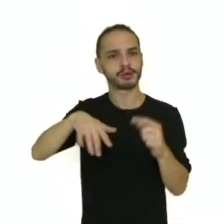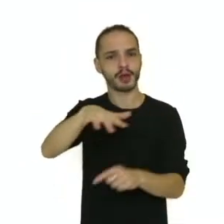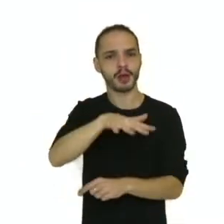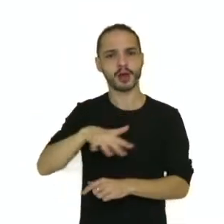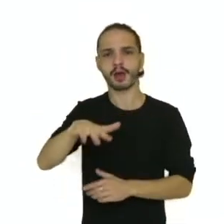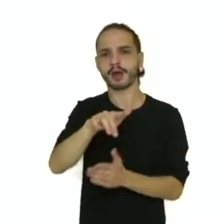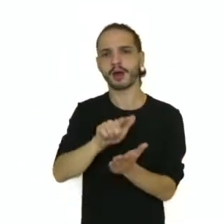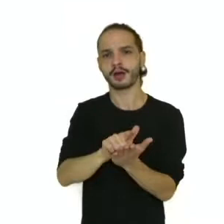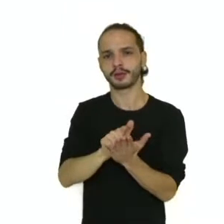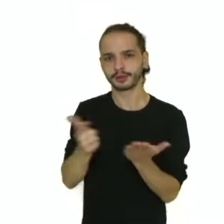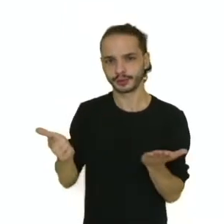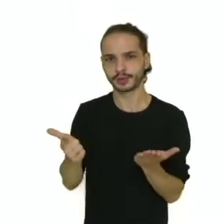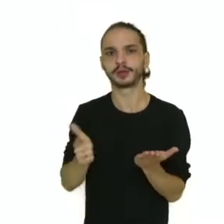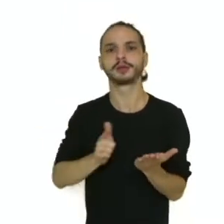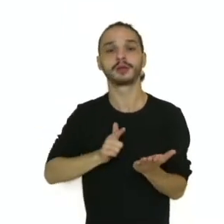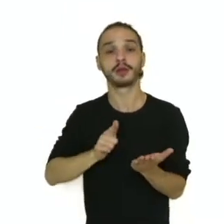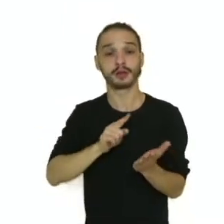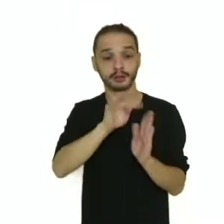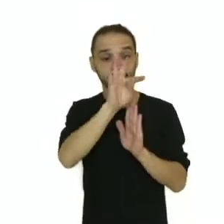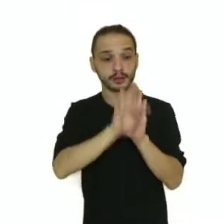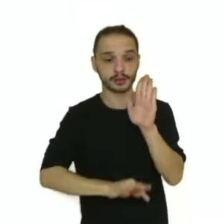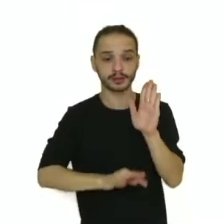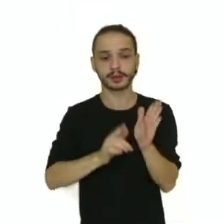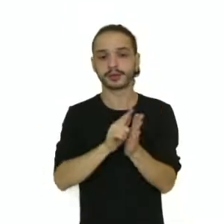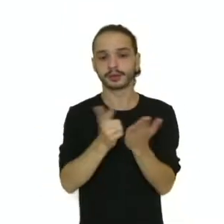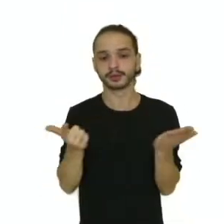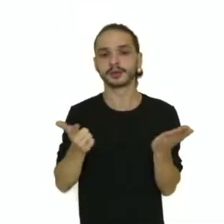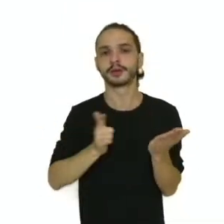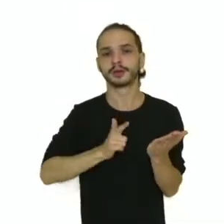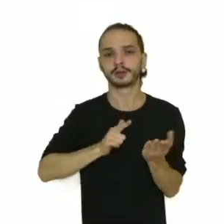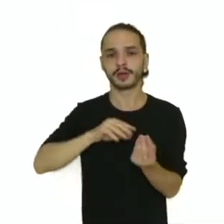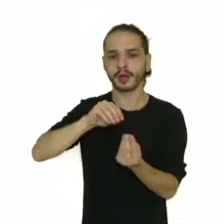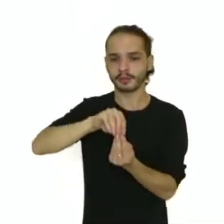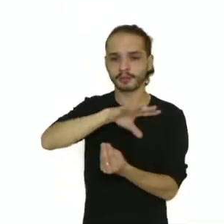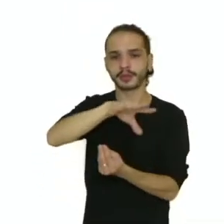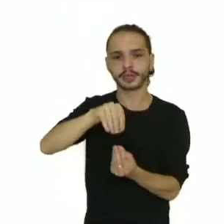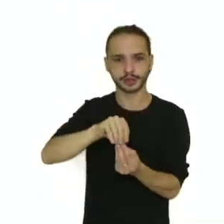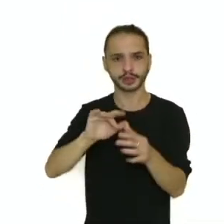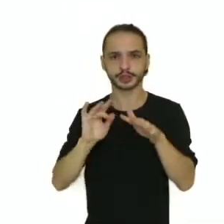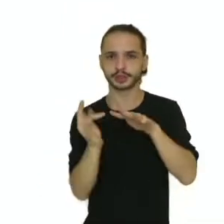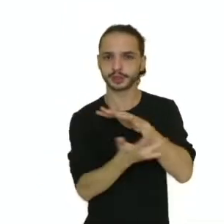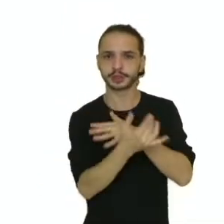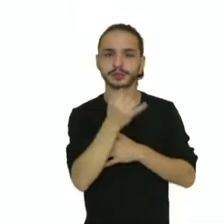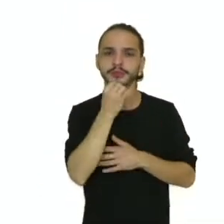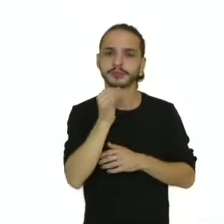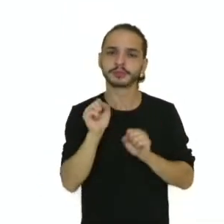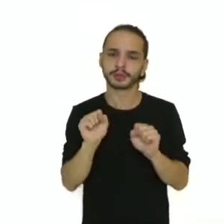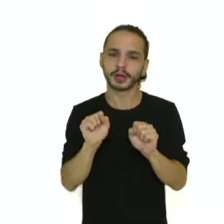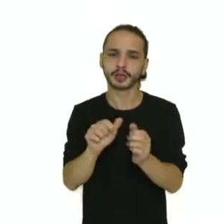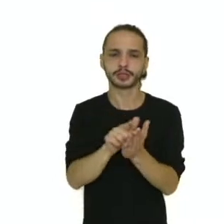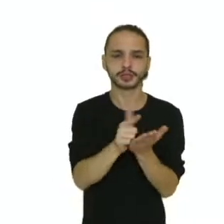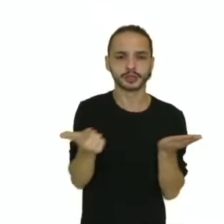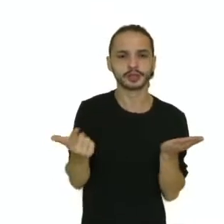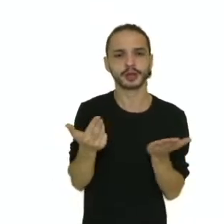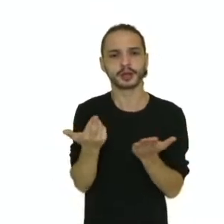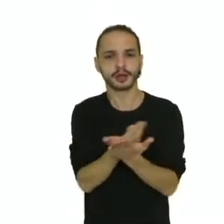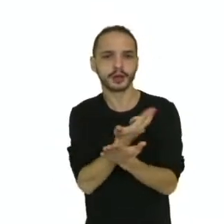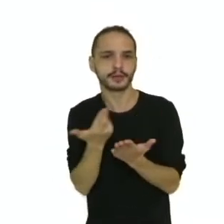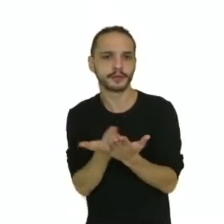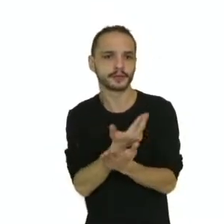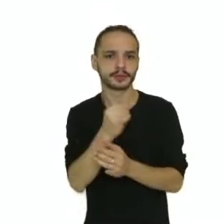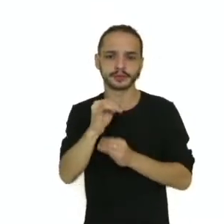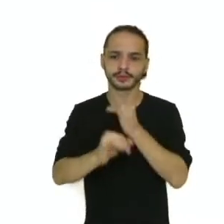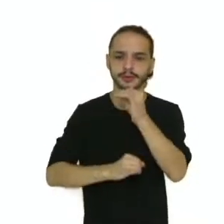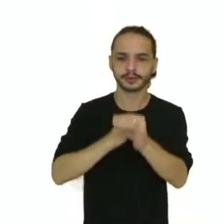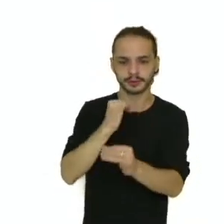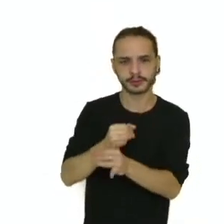jornalística, e os textos jornalísticos circulam em mídias sociais, tais como jornais, revistas e internet, com